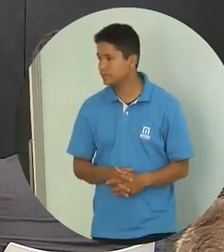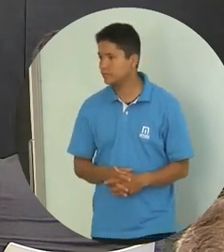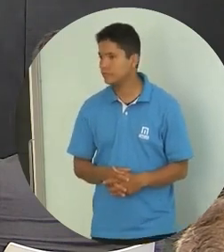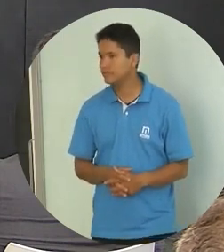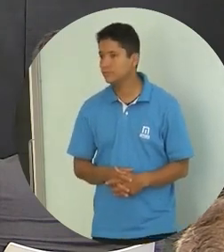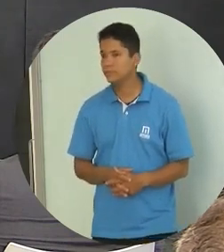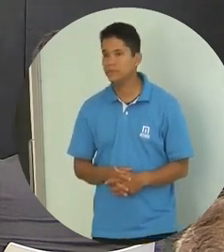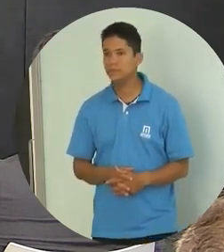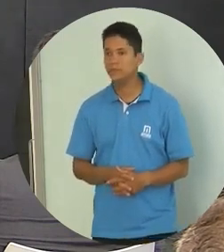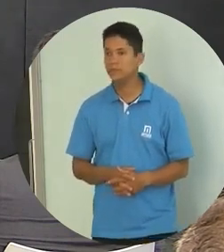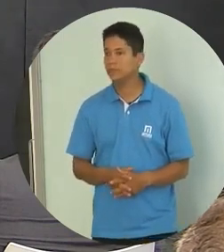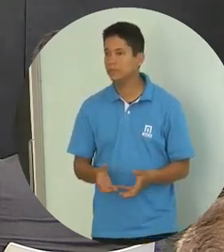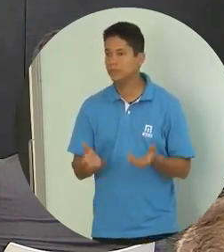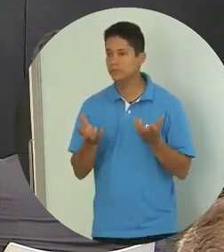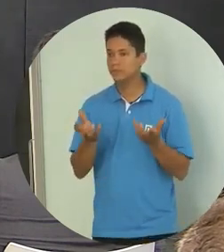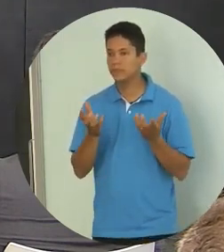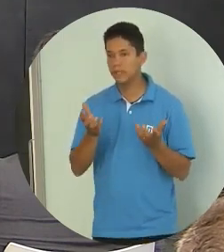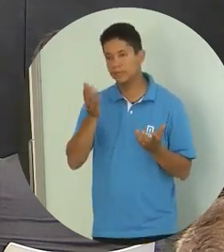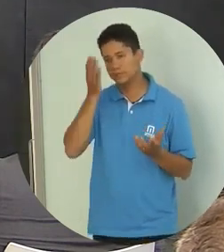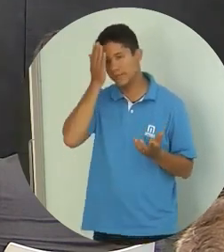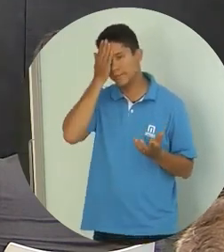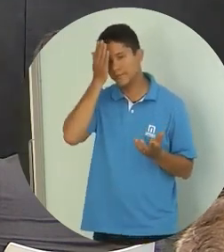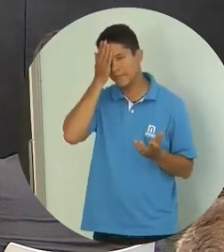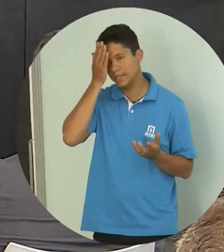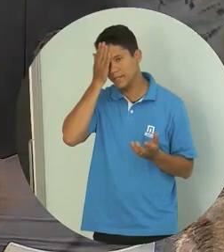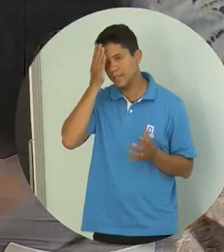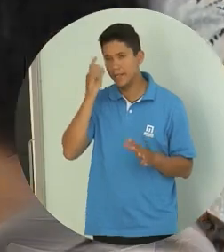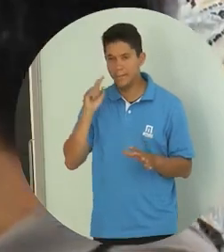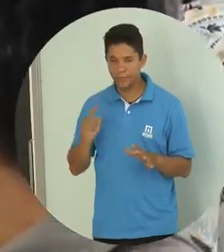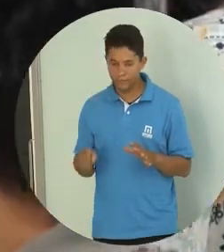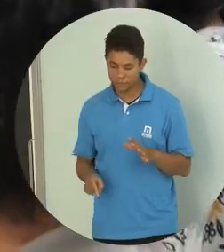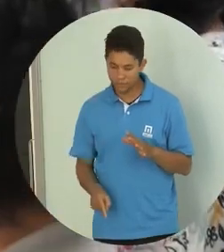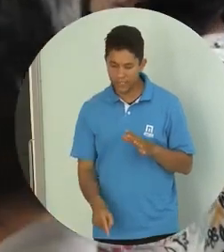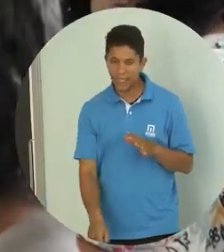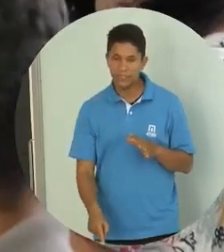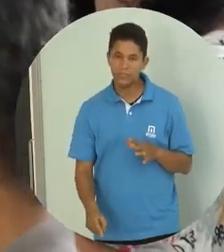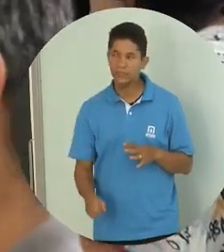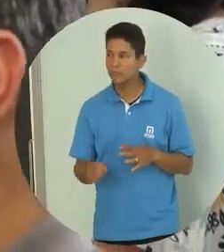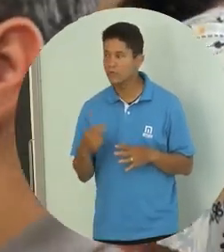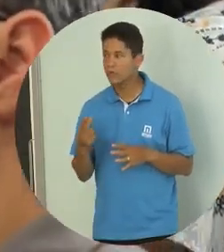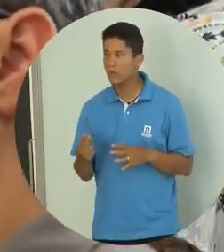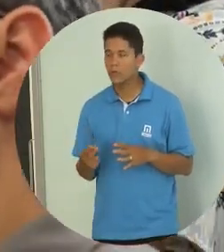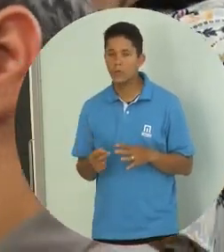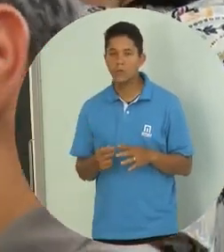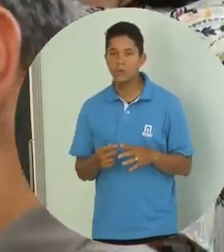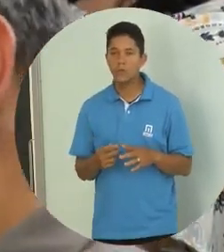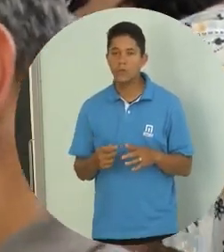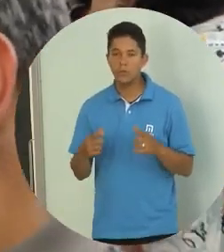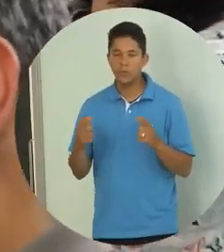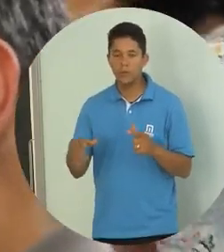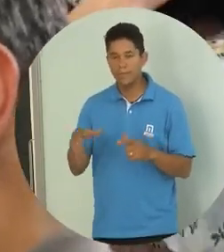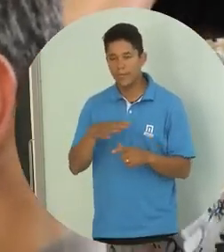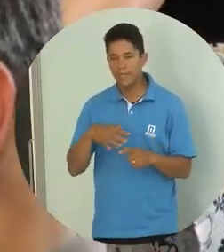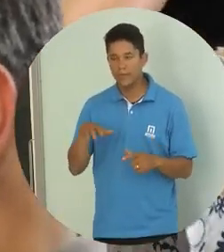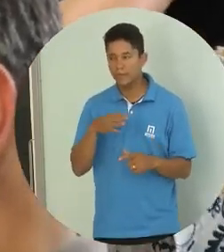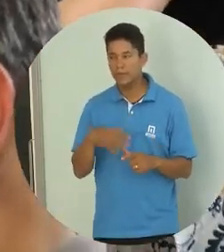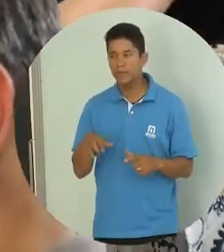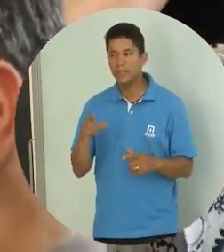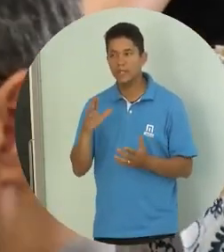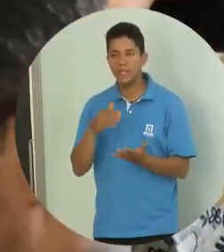Eu queria saber se a profundidade ou se o meio que a resina é exposta pode alterar o tempo de cura, ou se tem uma média de tempo de